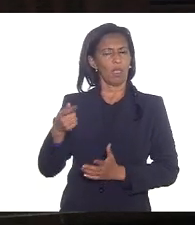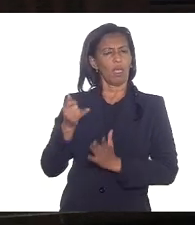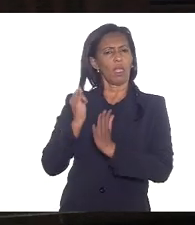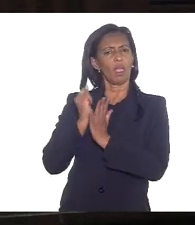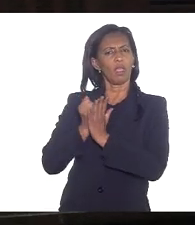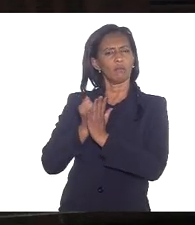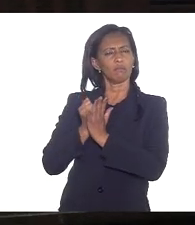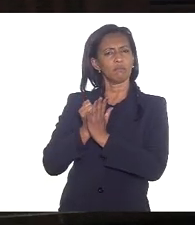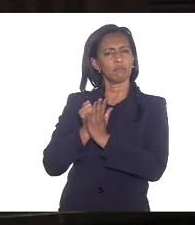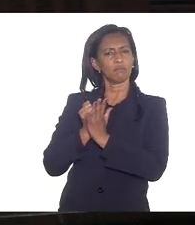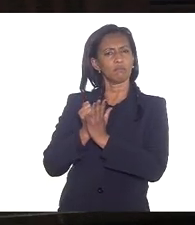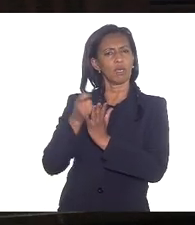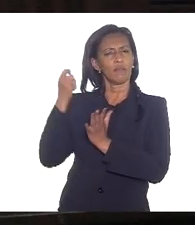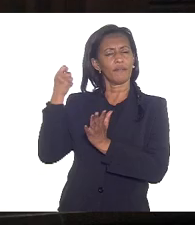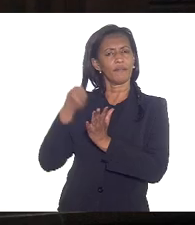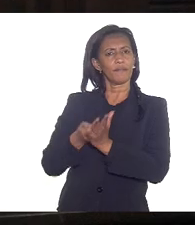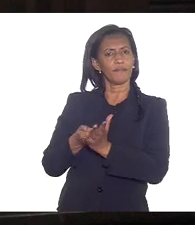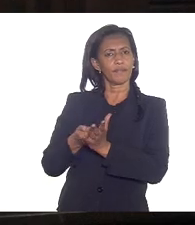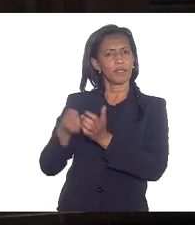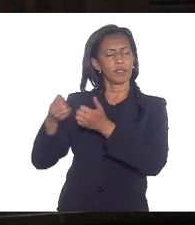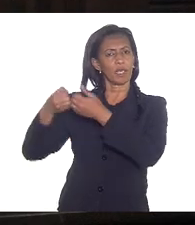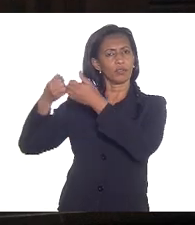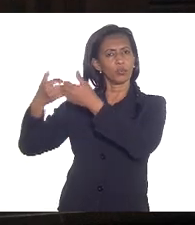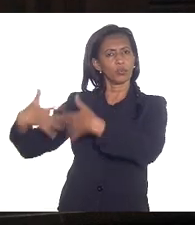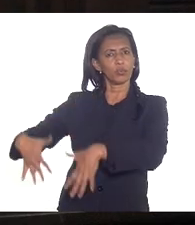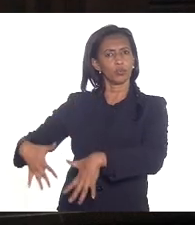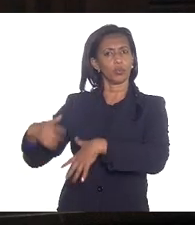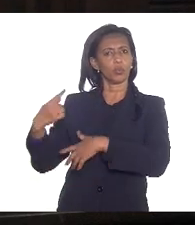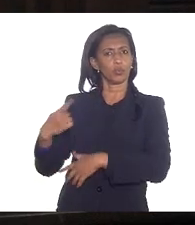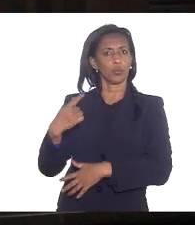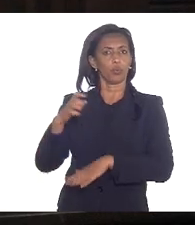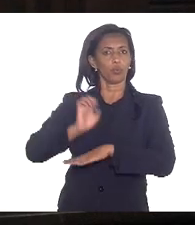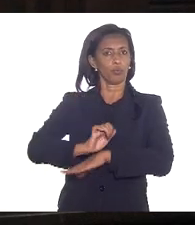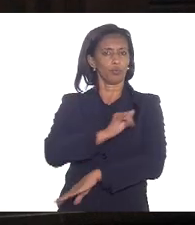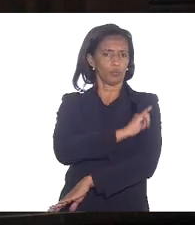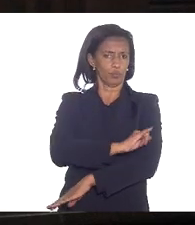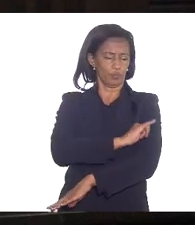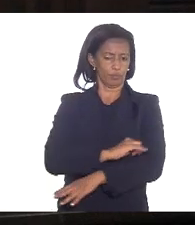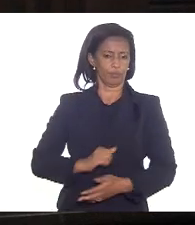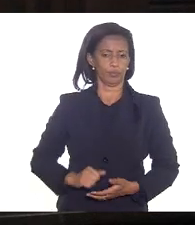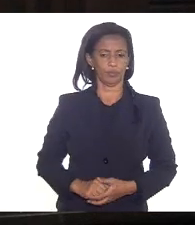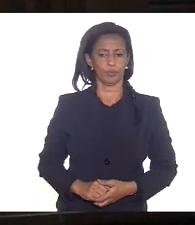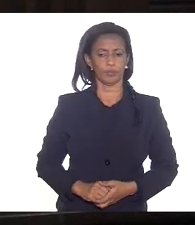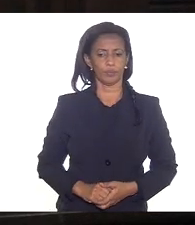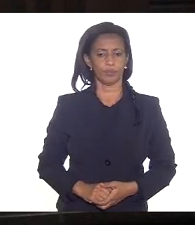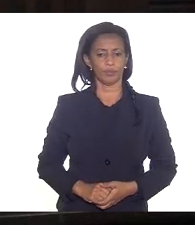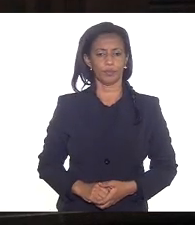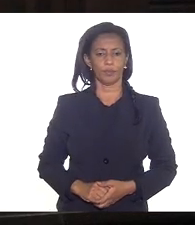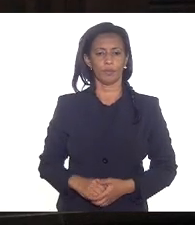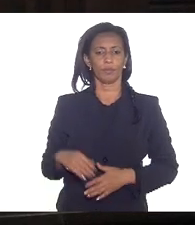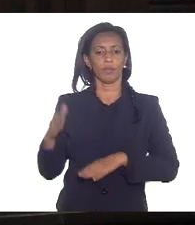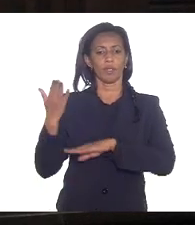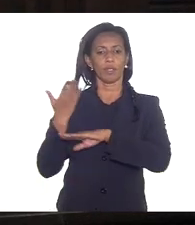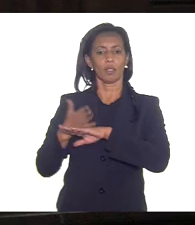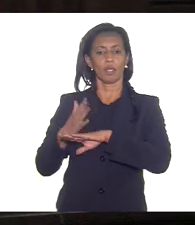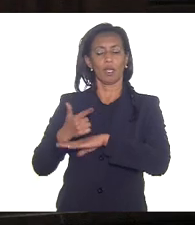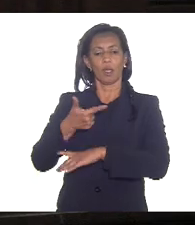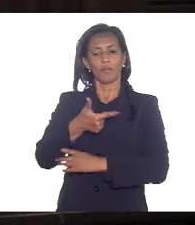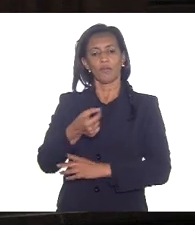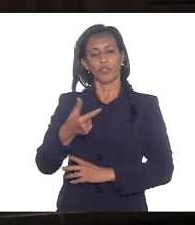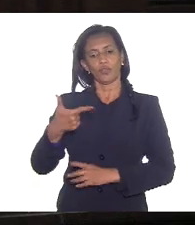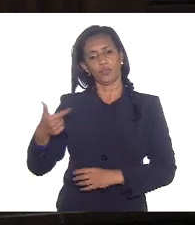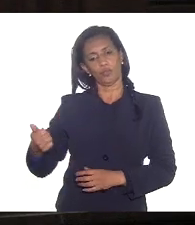a receita e fixa a despesa do Estado do Rio de Janeiro o exercício de